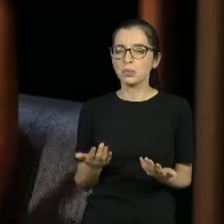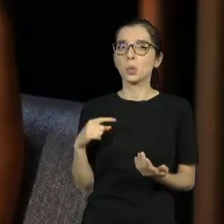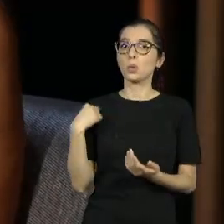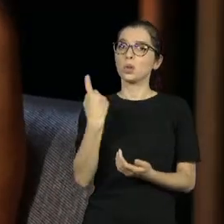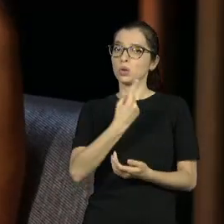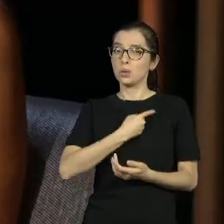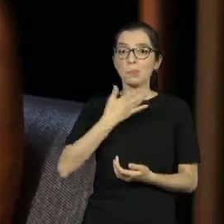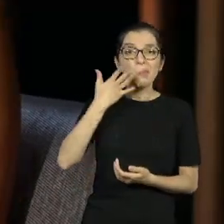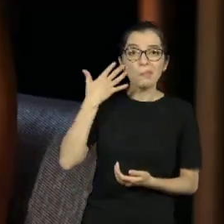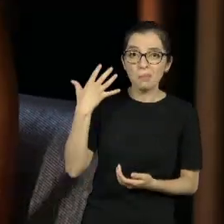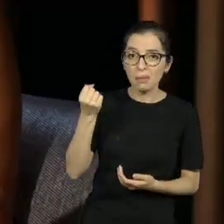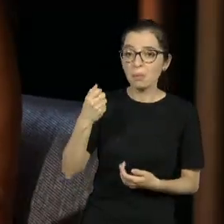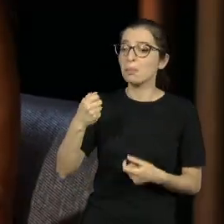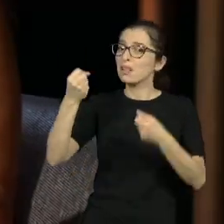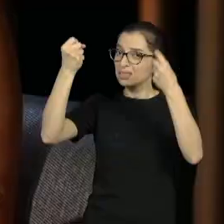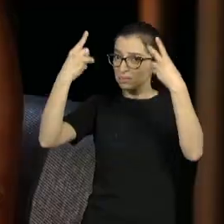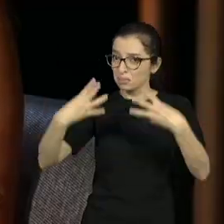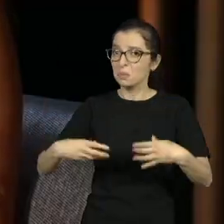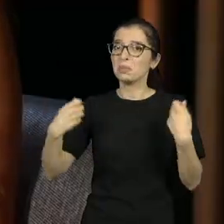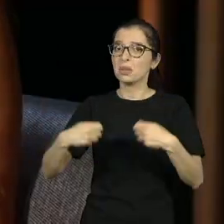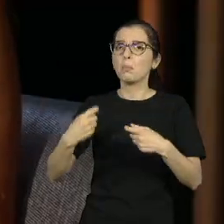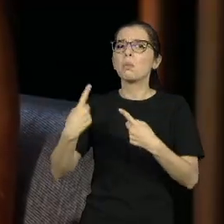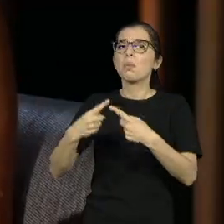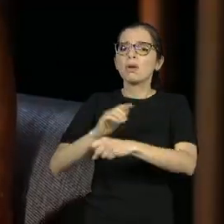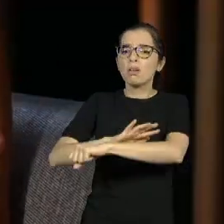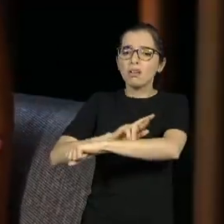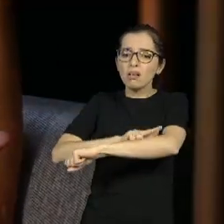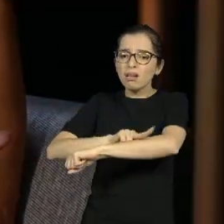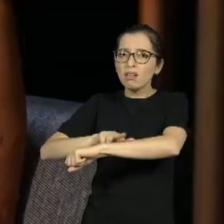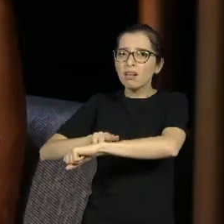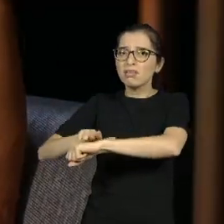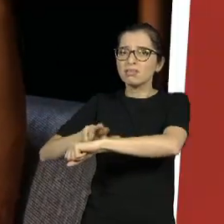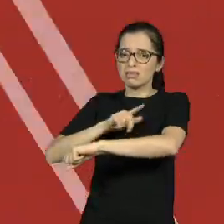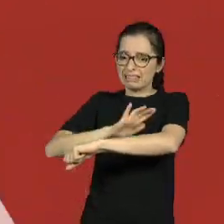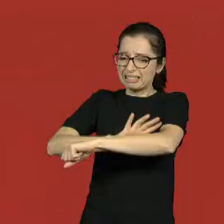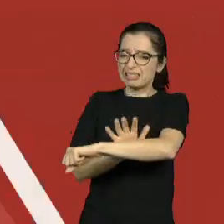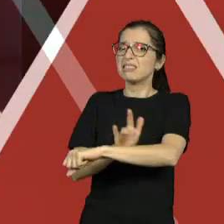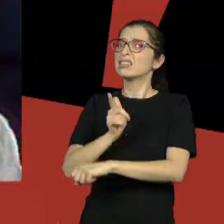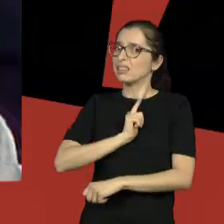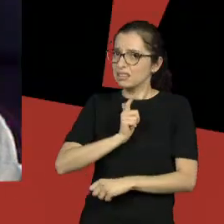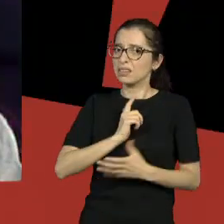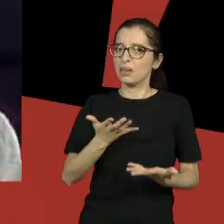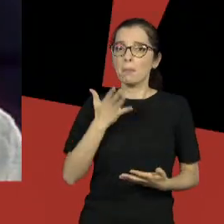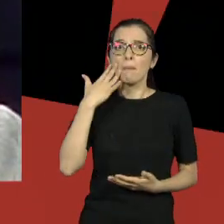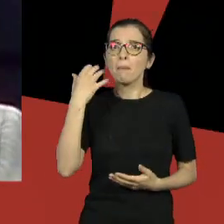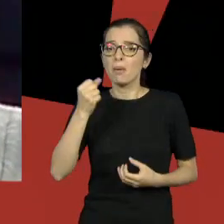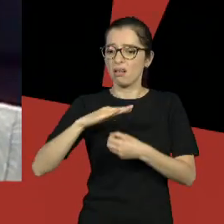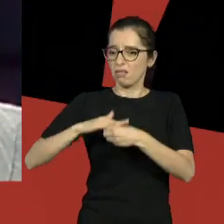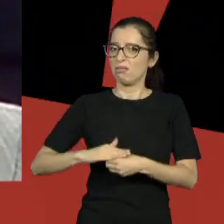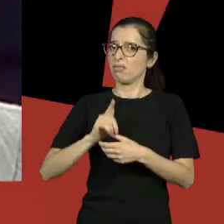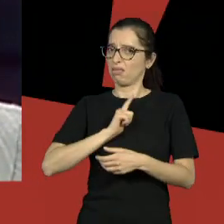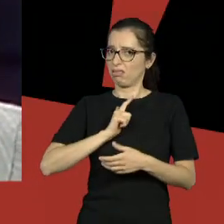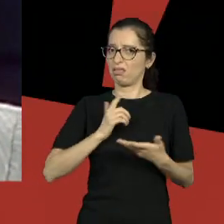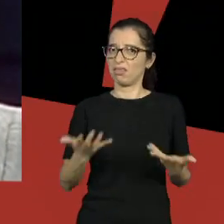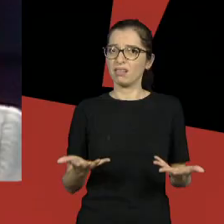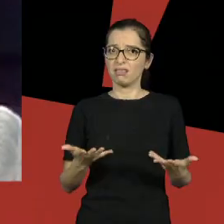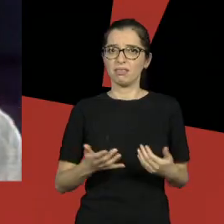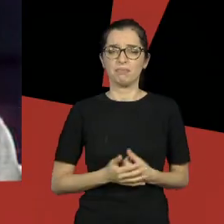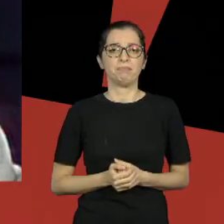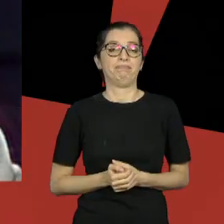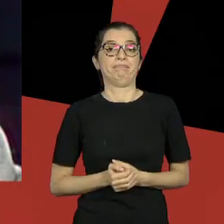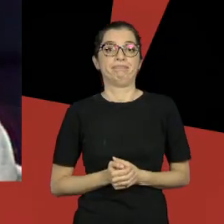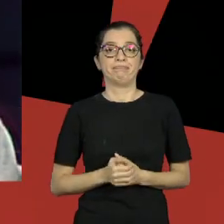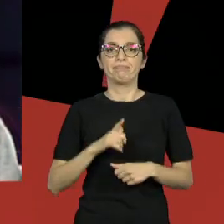brancos Temos que falar desse tema porque o racismo foi criado pelos brancos existem atores